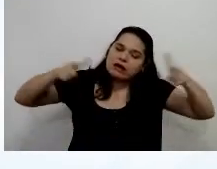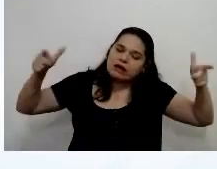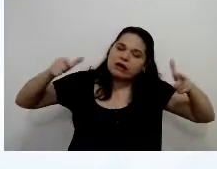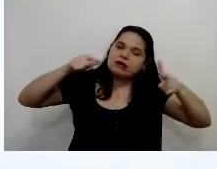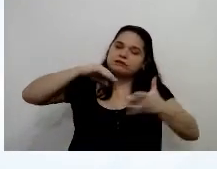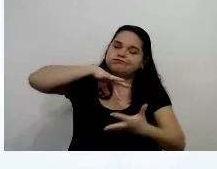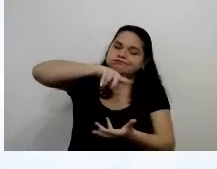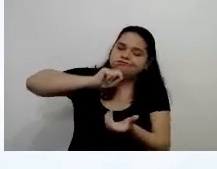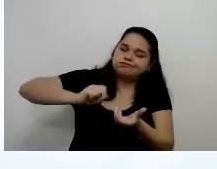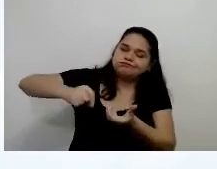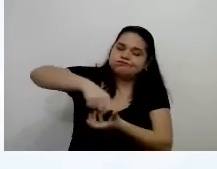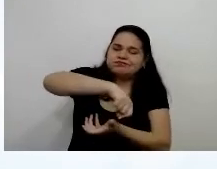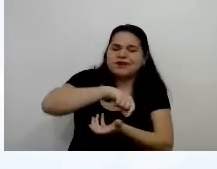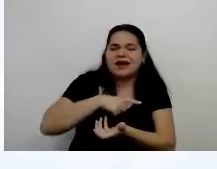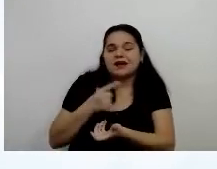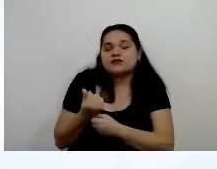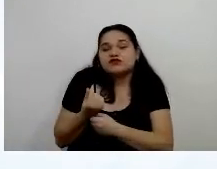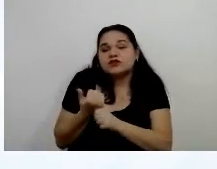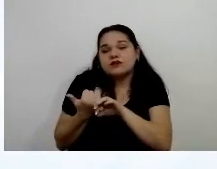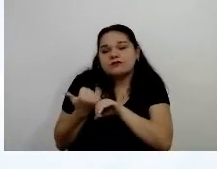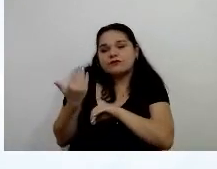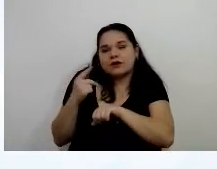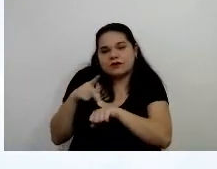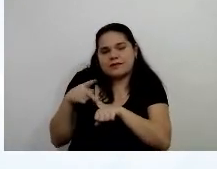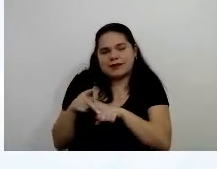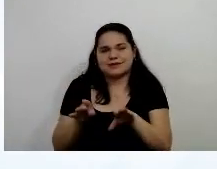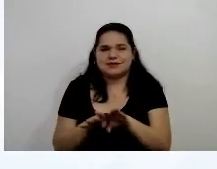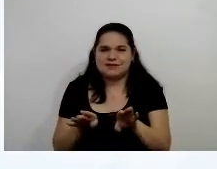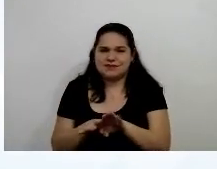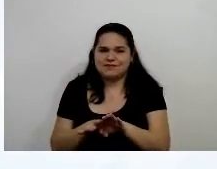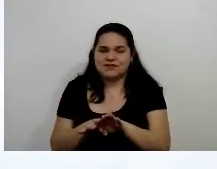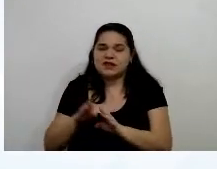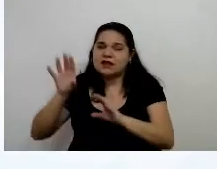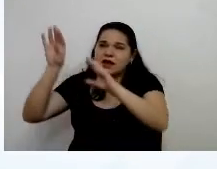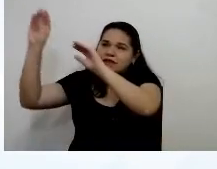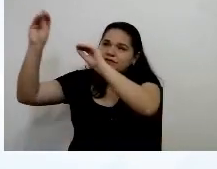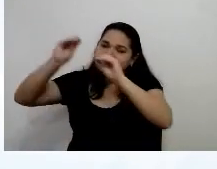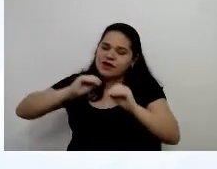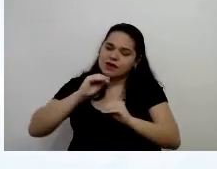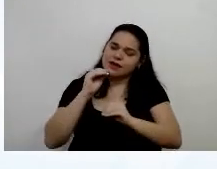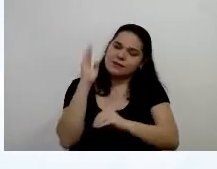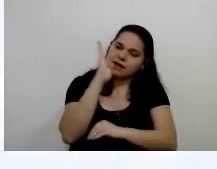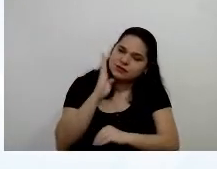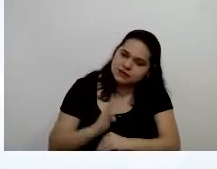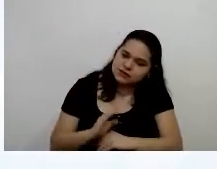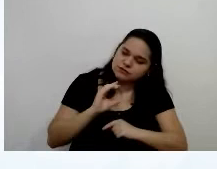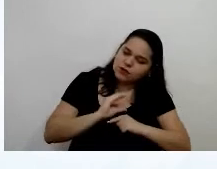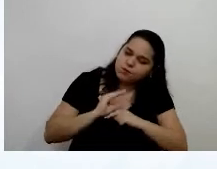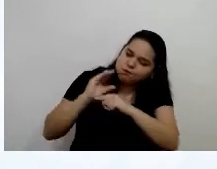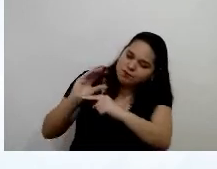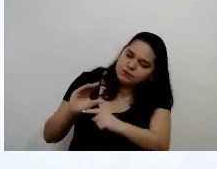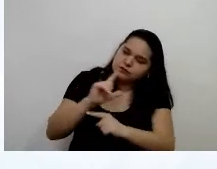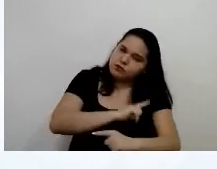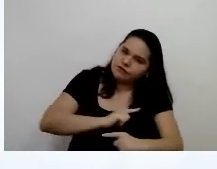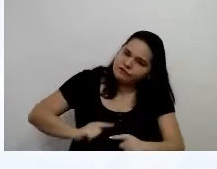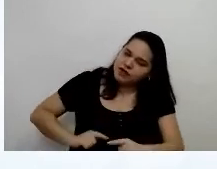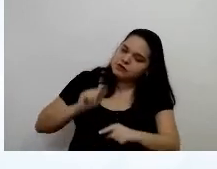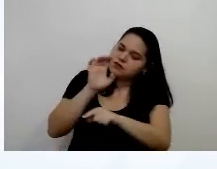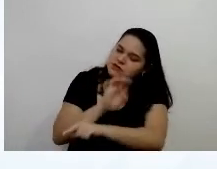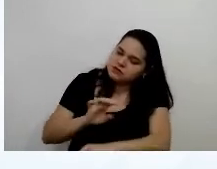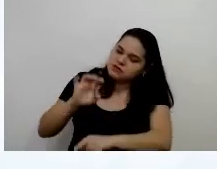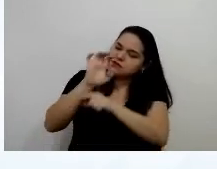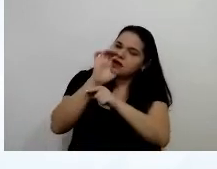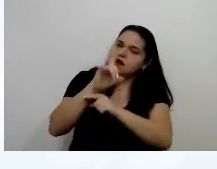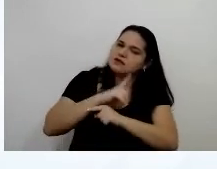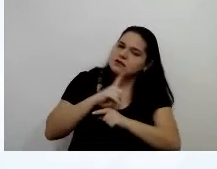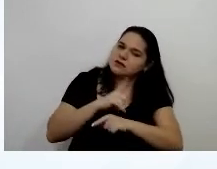elas são capital internacional. Elas vêm para o Brasil, tem incentivo do governo do Estado, tem dilação de prazo,